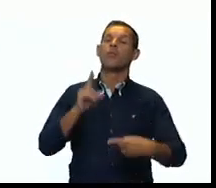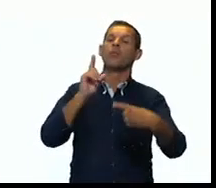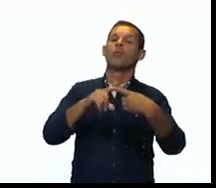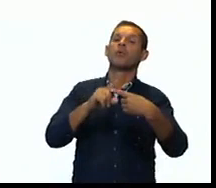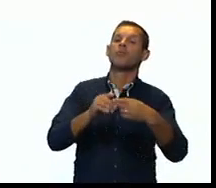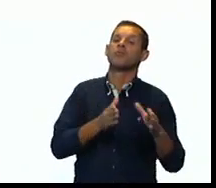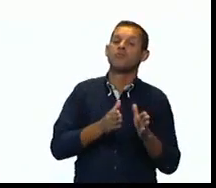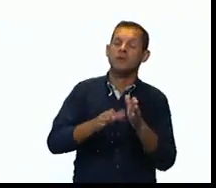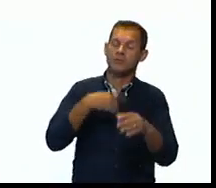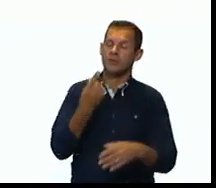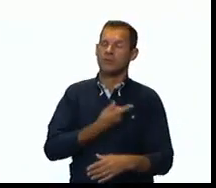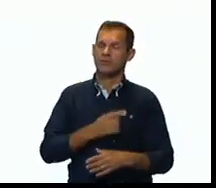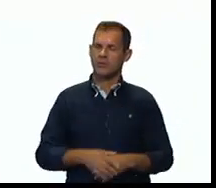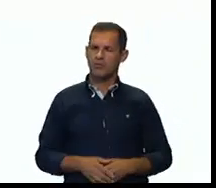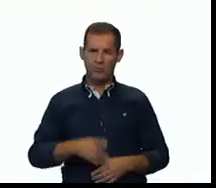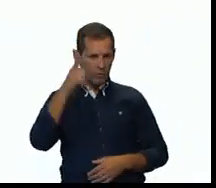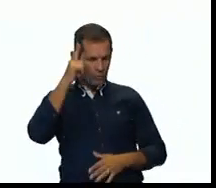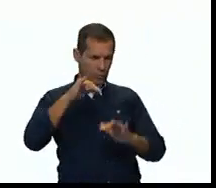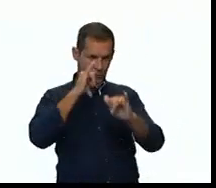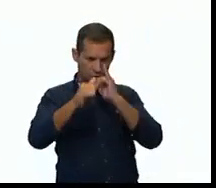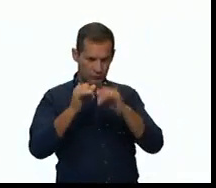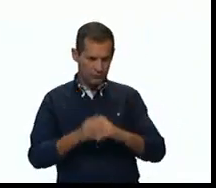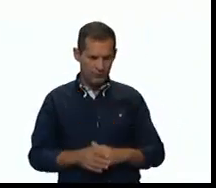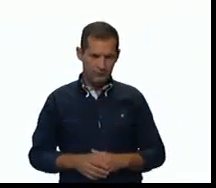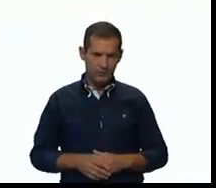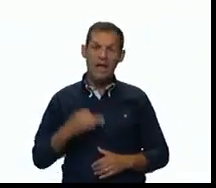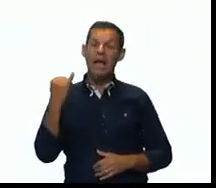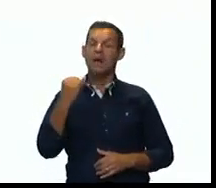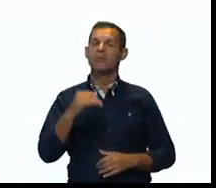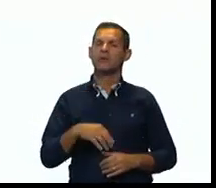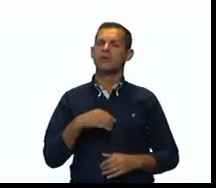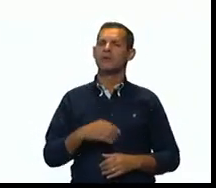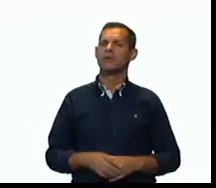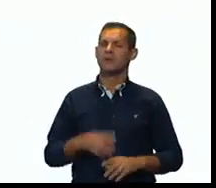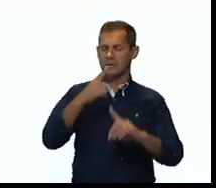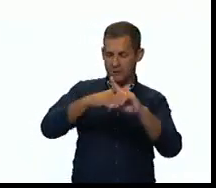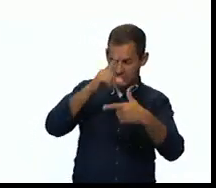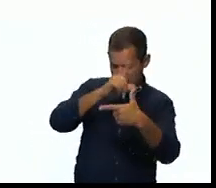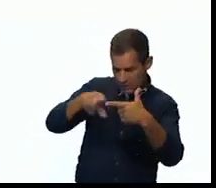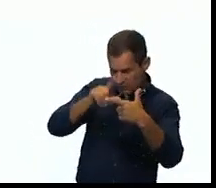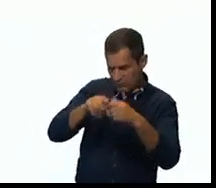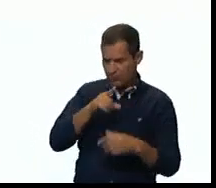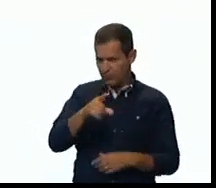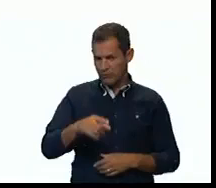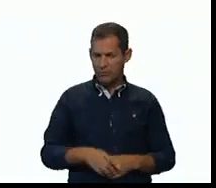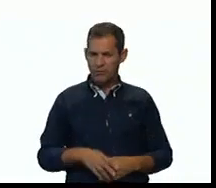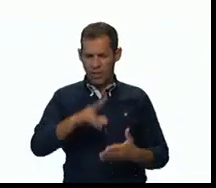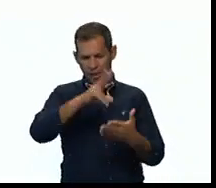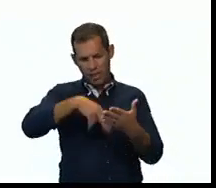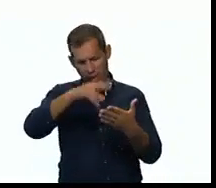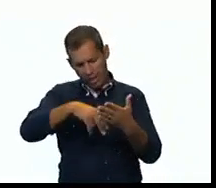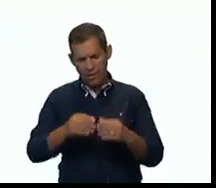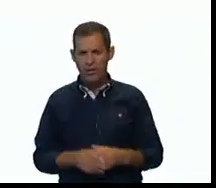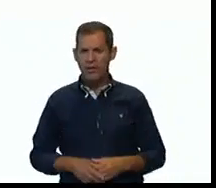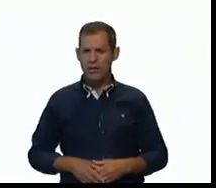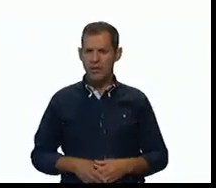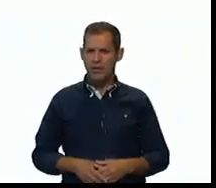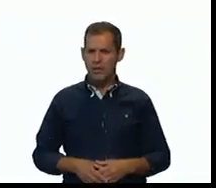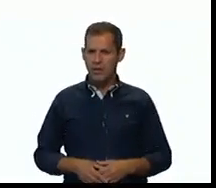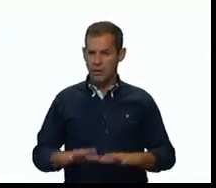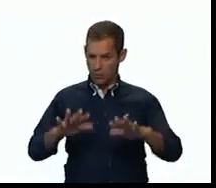passo? Nós vamos coletar informações. É importante que nesses tipos de problemas você leia com atenção os